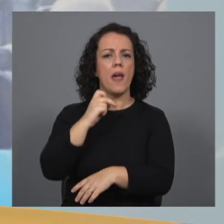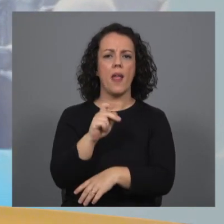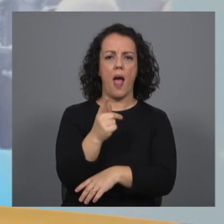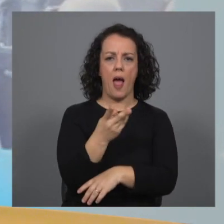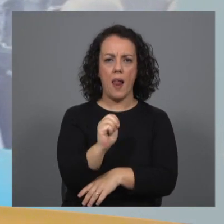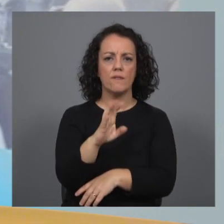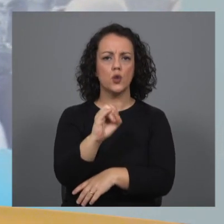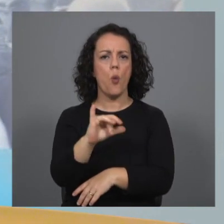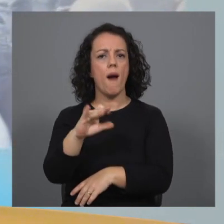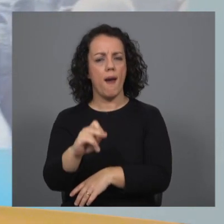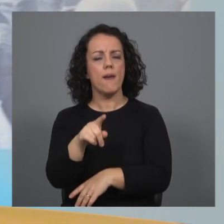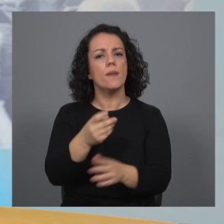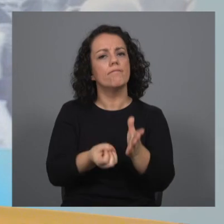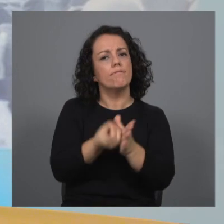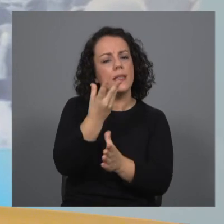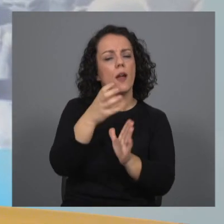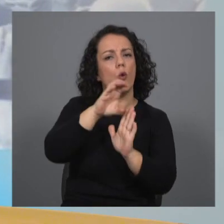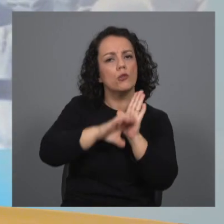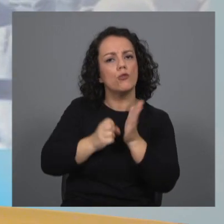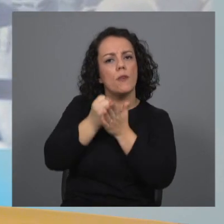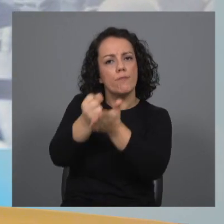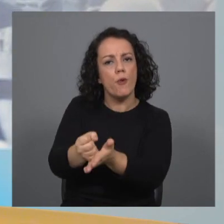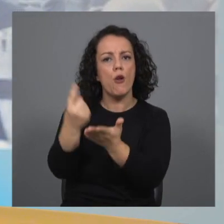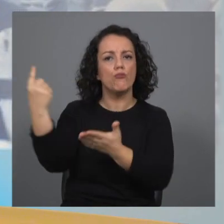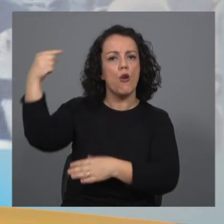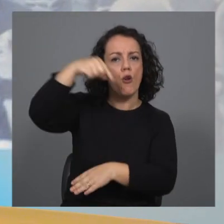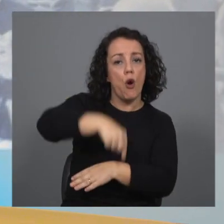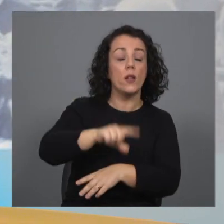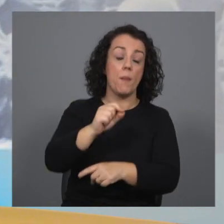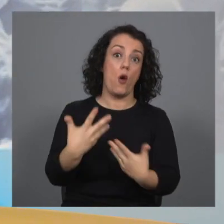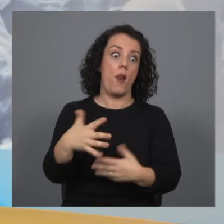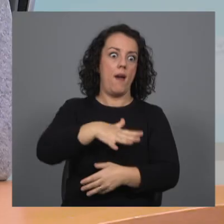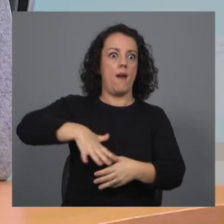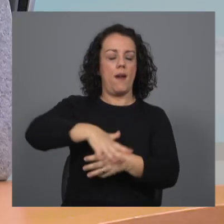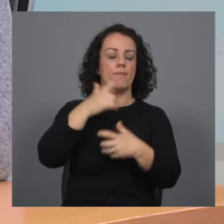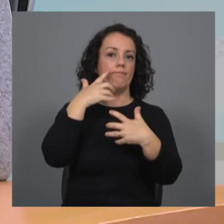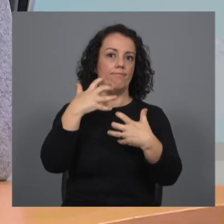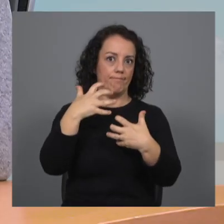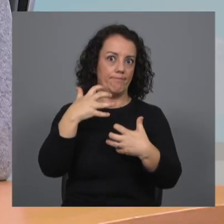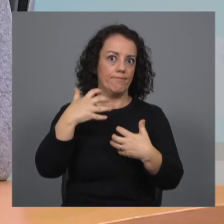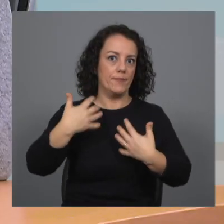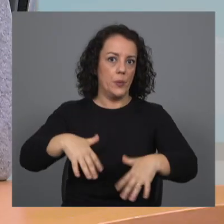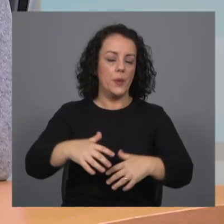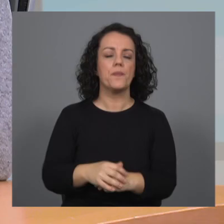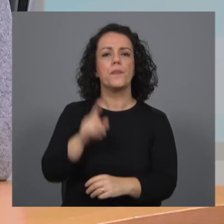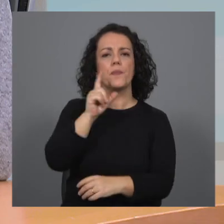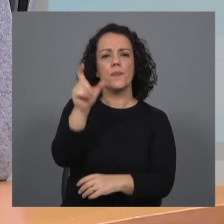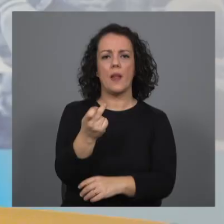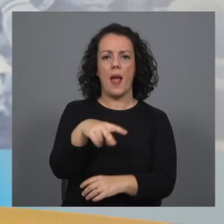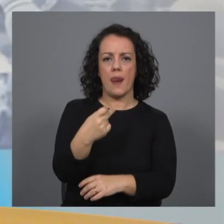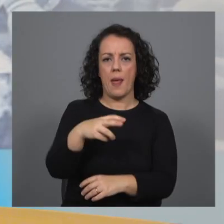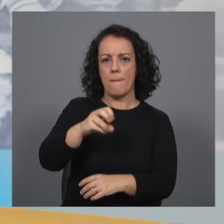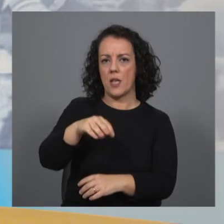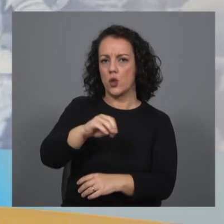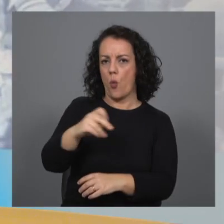quem chega até nós e ajuda quem precisa, sobretudo na atualidade. Ana Mansoa é diretora executiva do CEPAC e hoje convidada